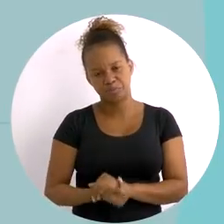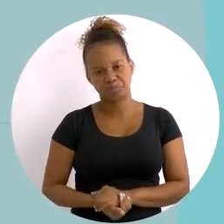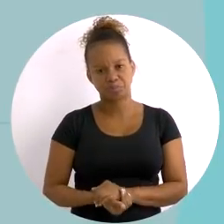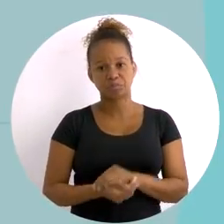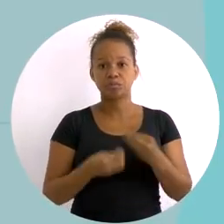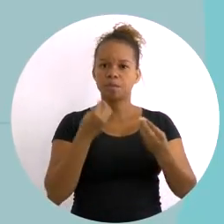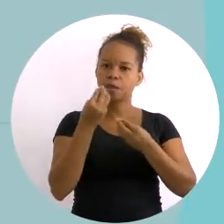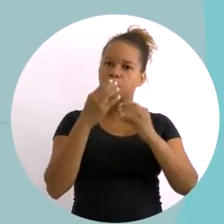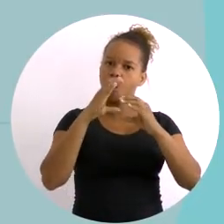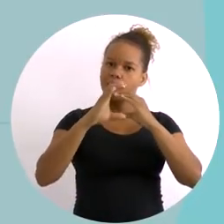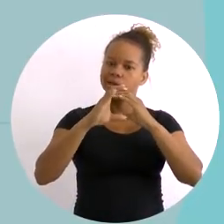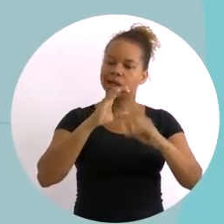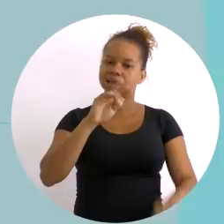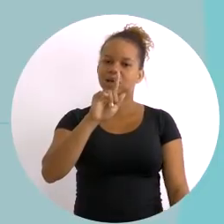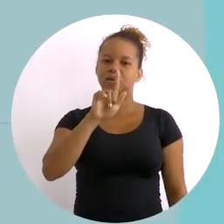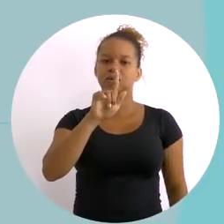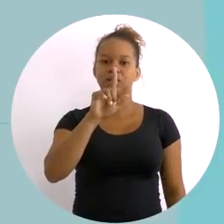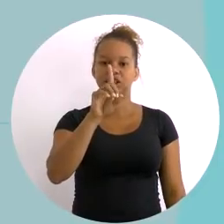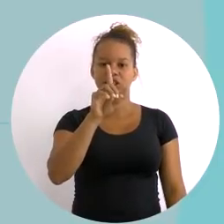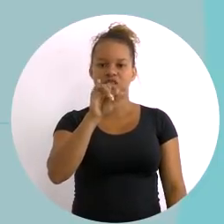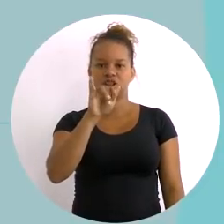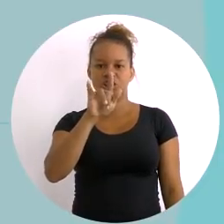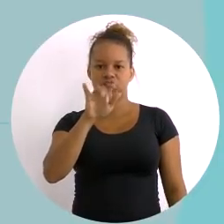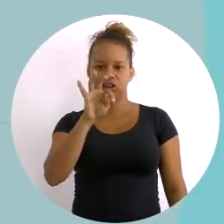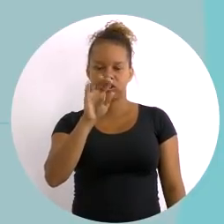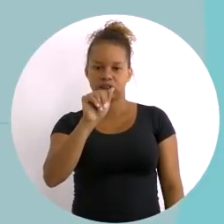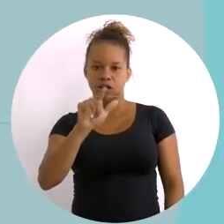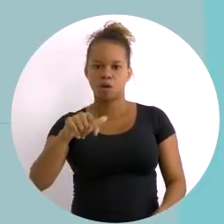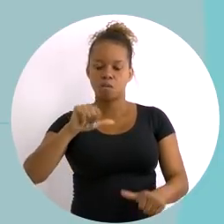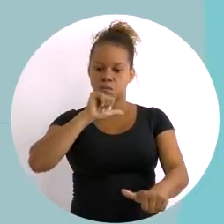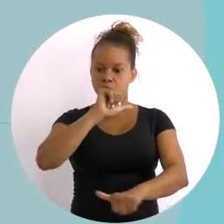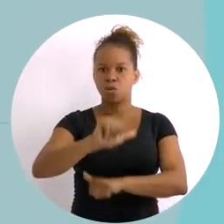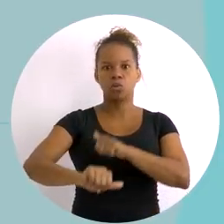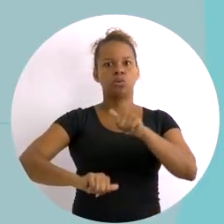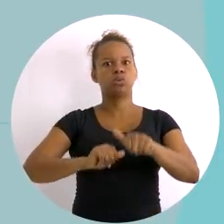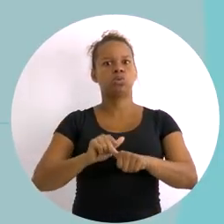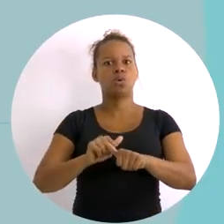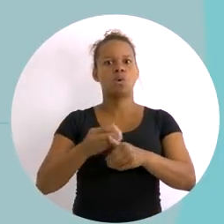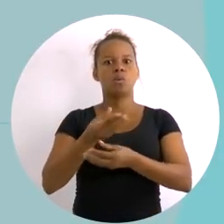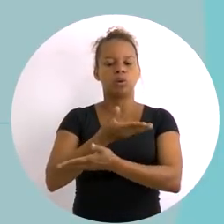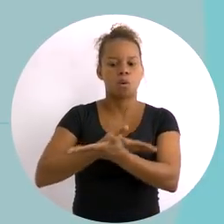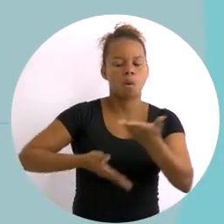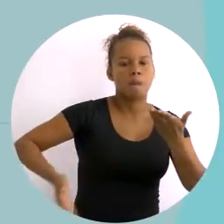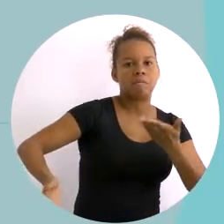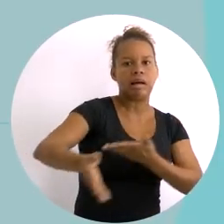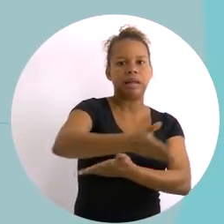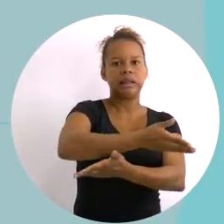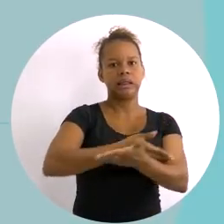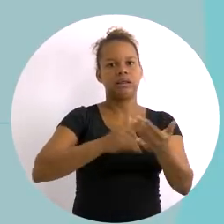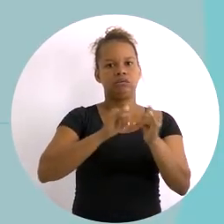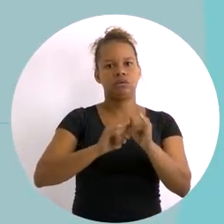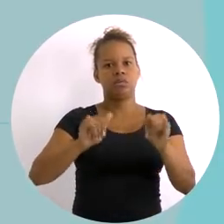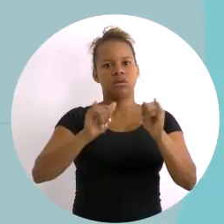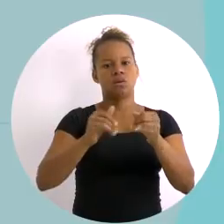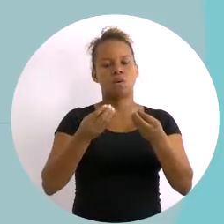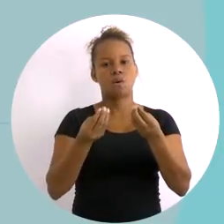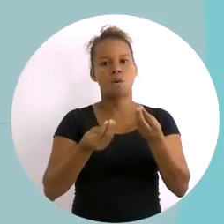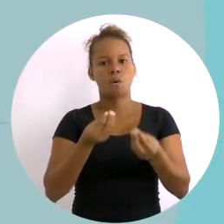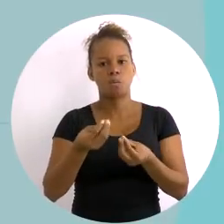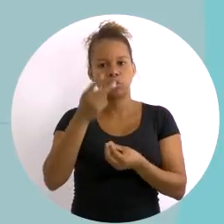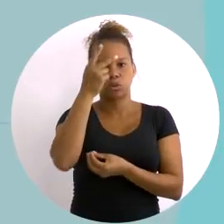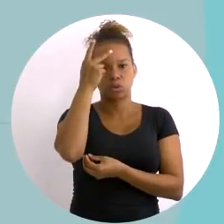Como a comunicação digital mudou a forma como as pessoas estão compartilhando algo, como as pessoas